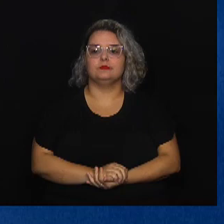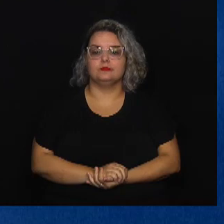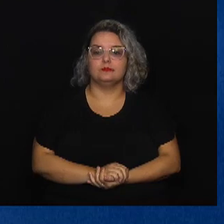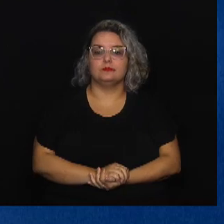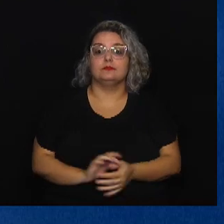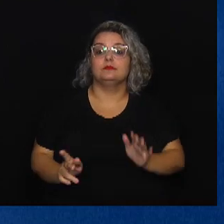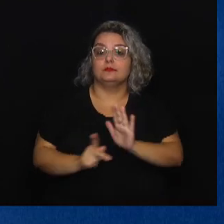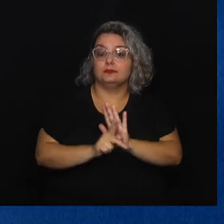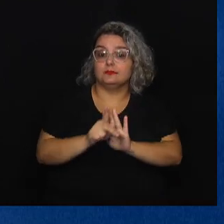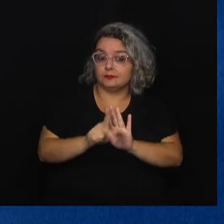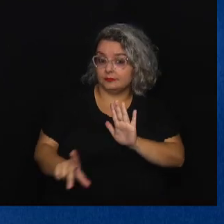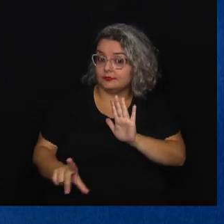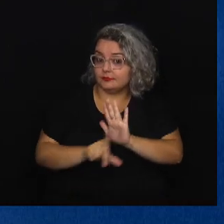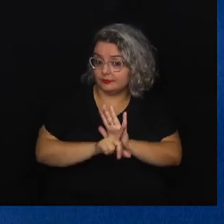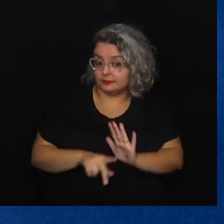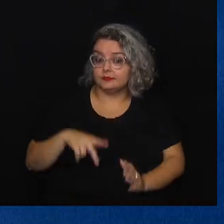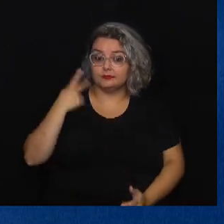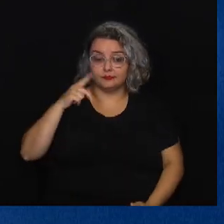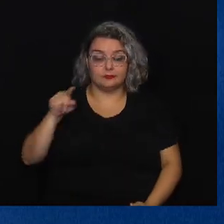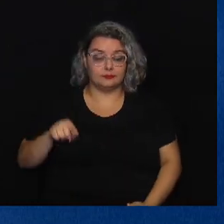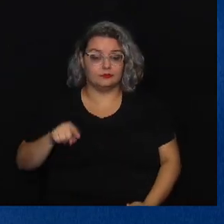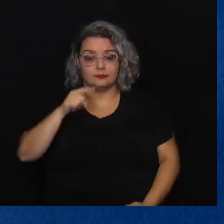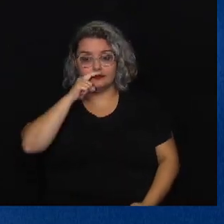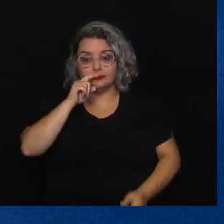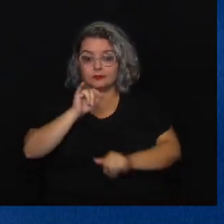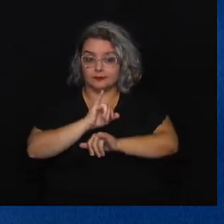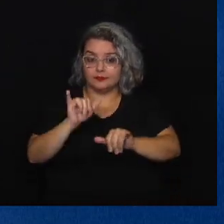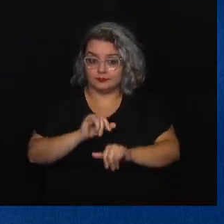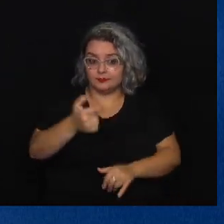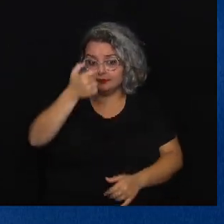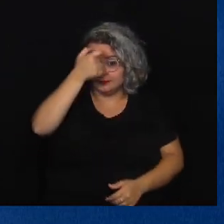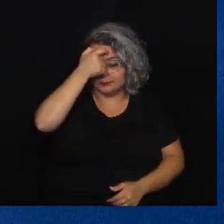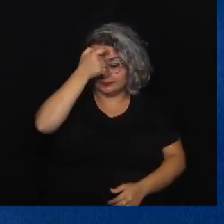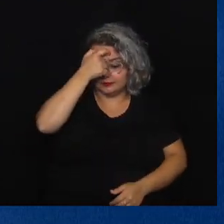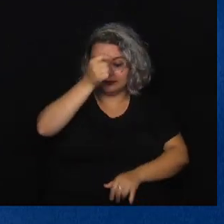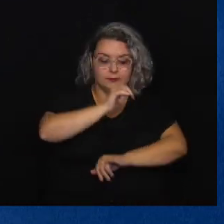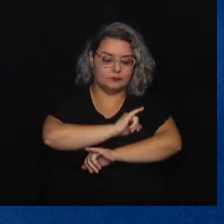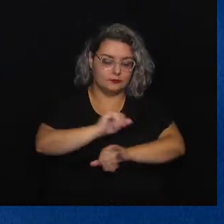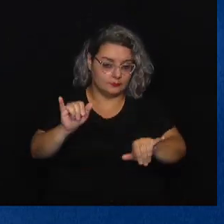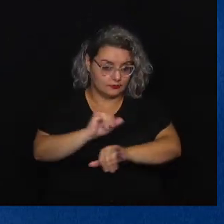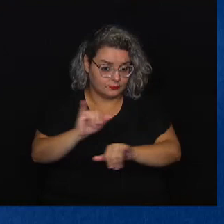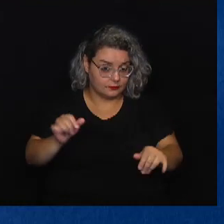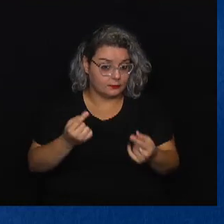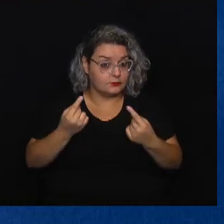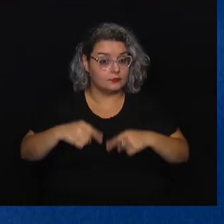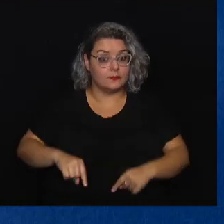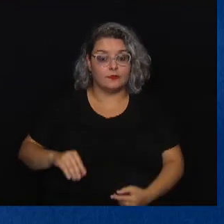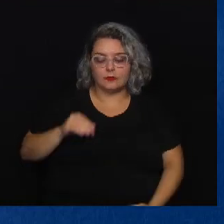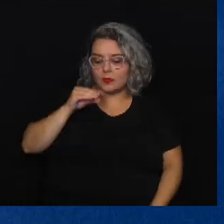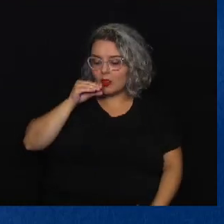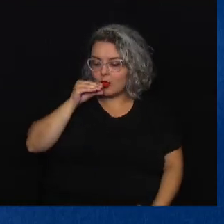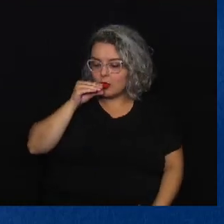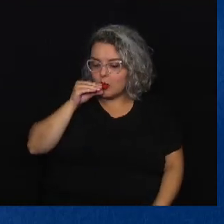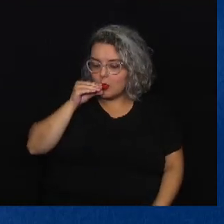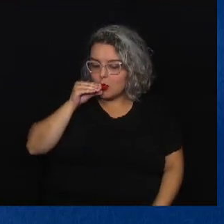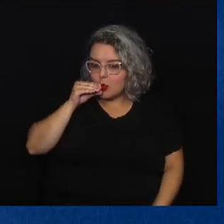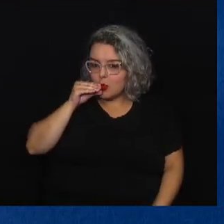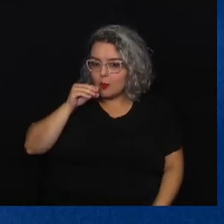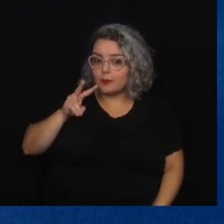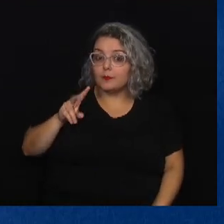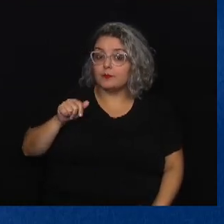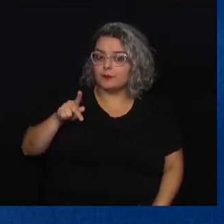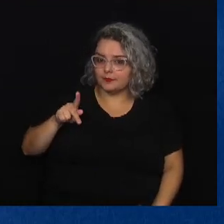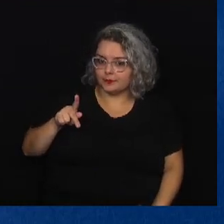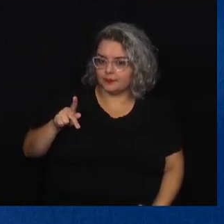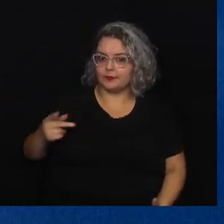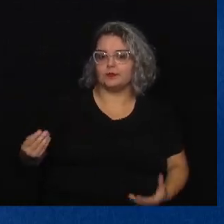Zé Carlos quer instituir campanha de conscientização contra o cigarro eletrônico, VAP, nas escolas